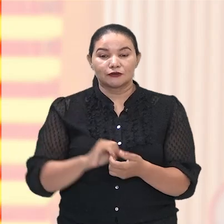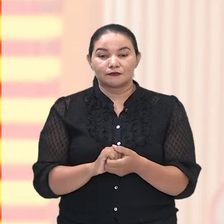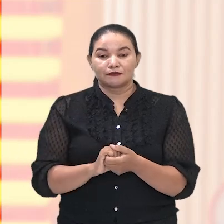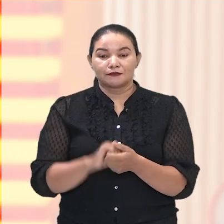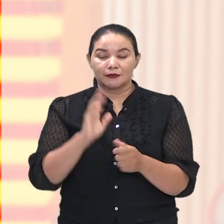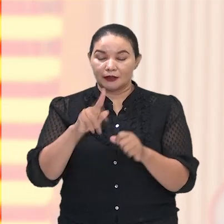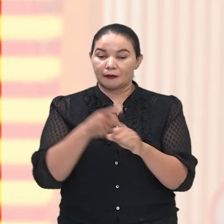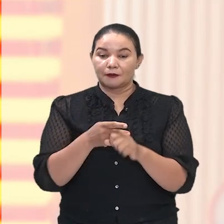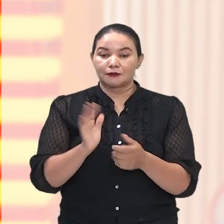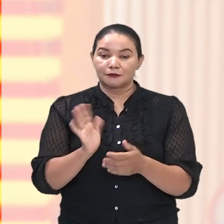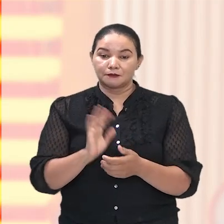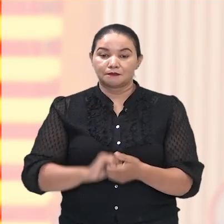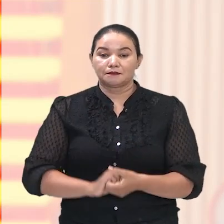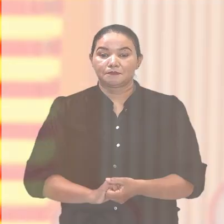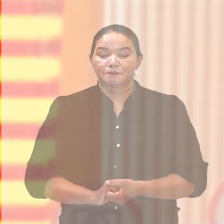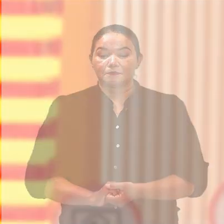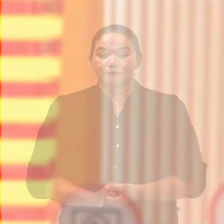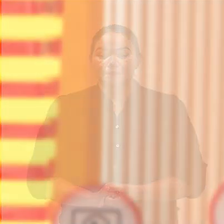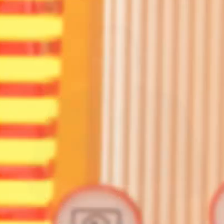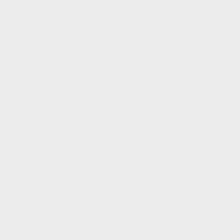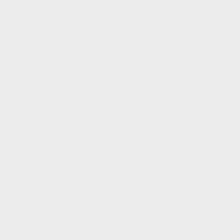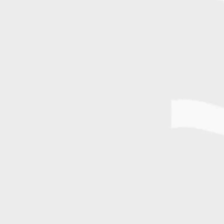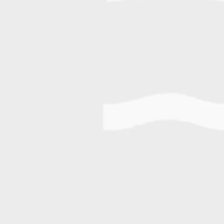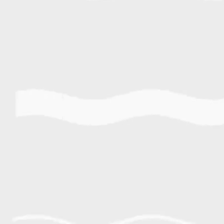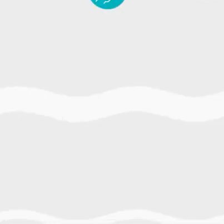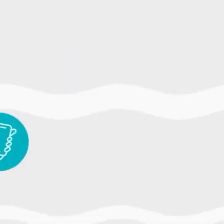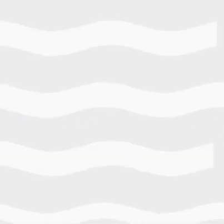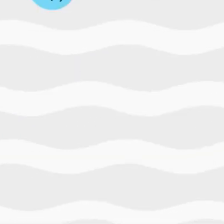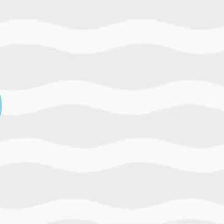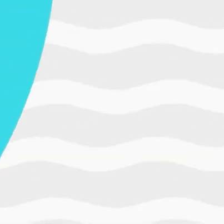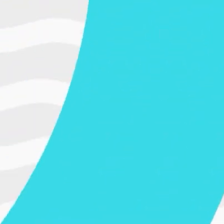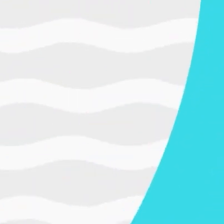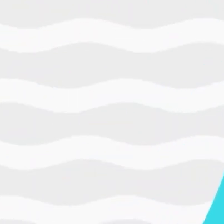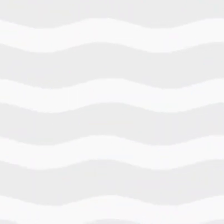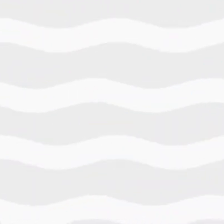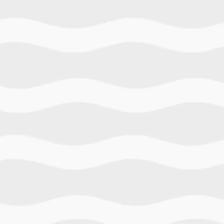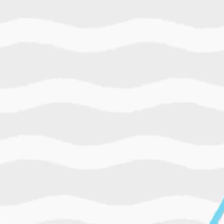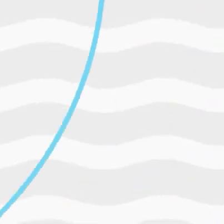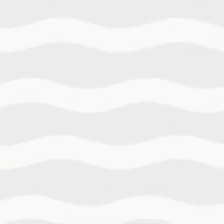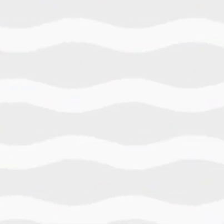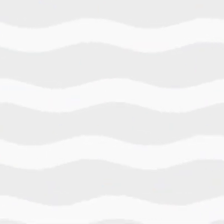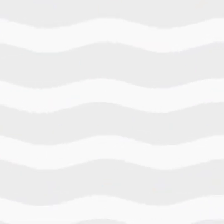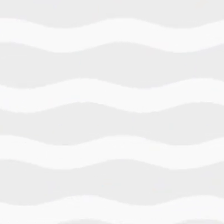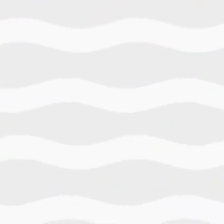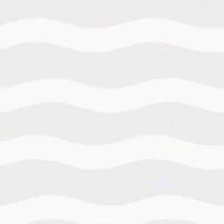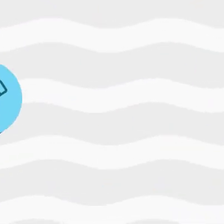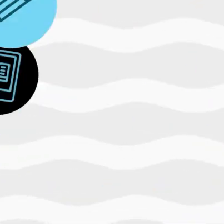compreendido e até a próxima.